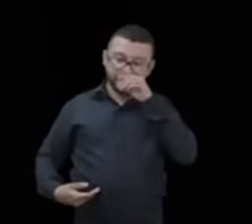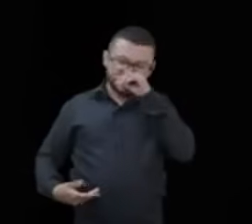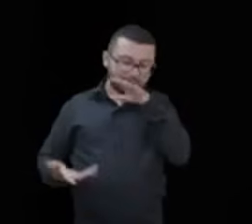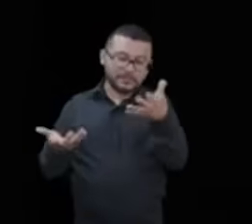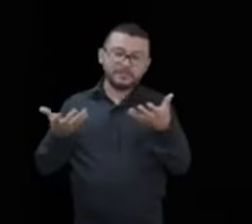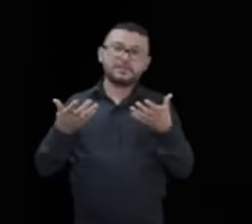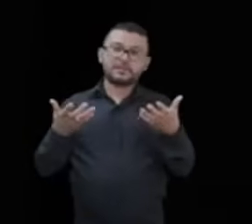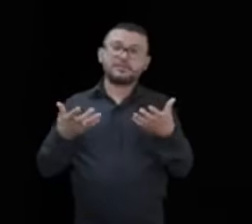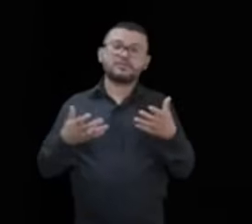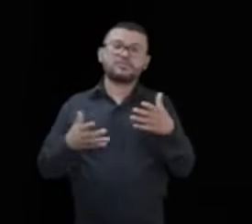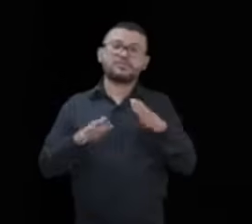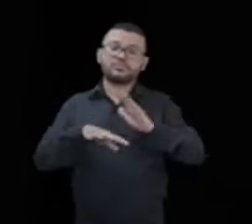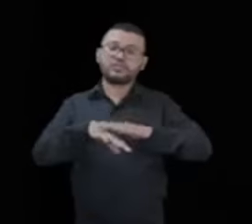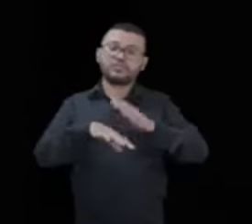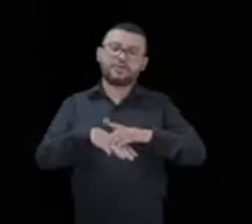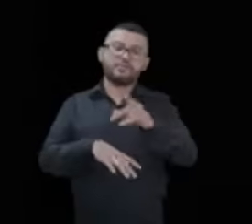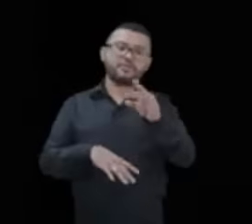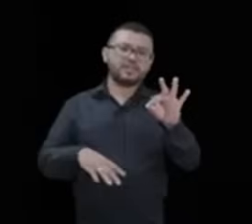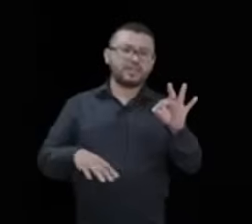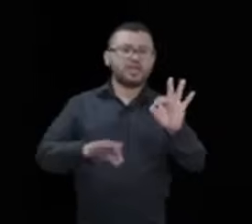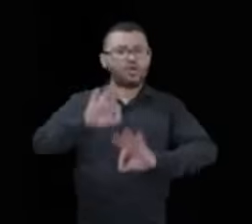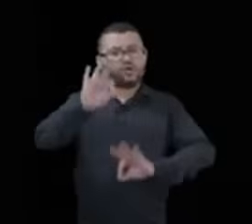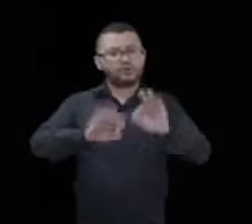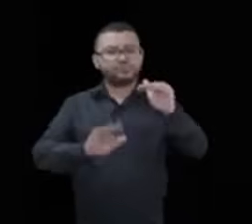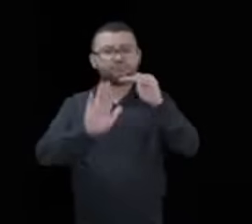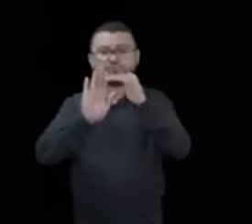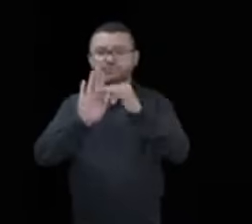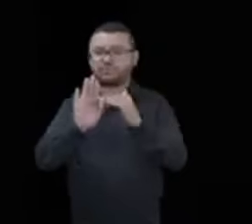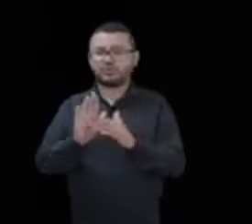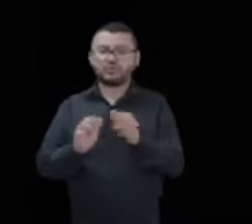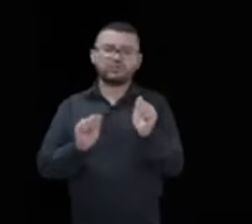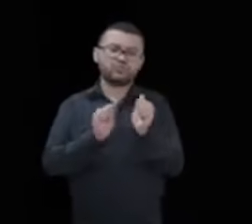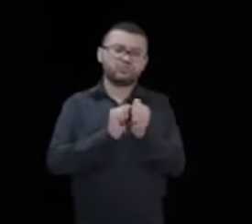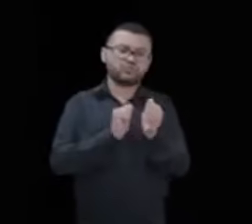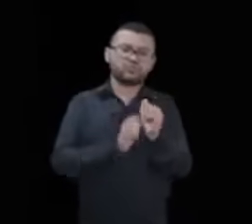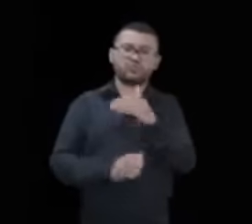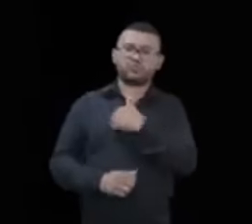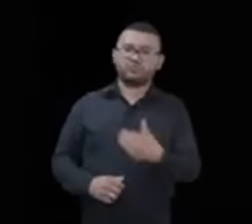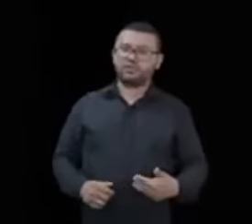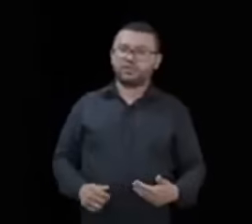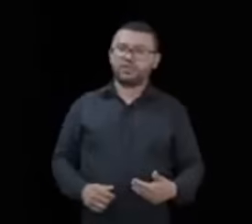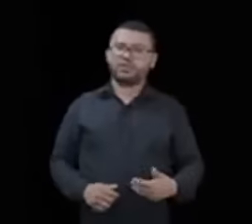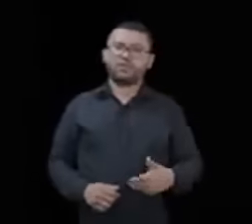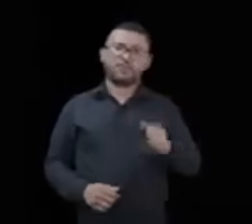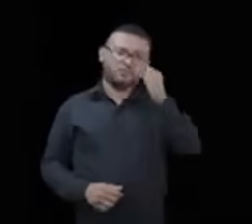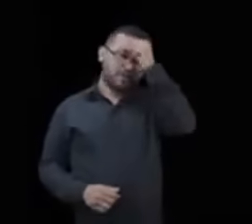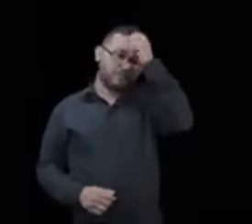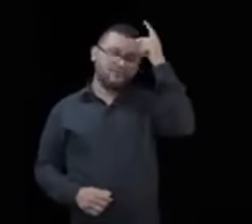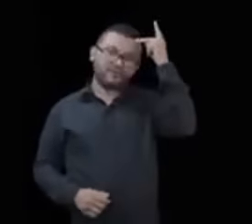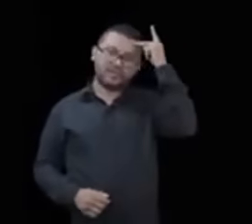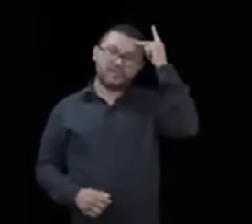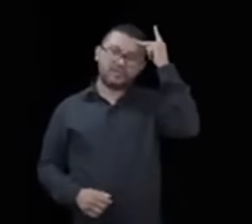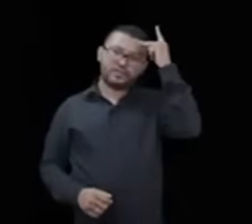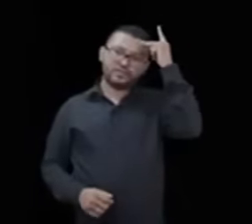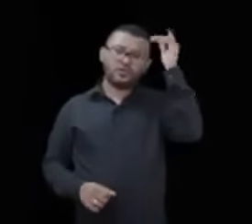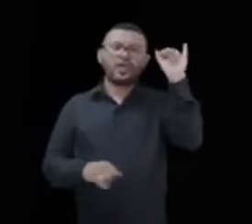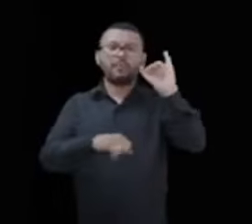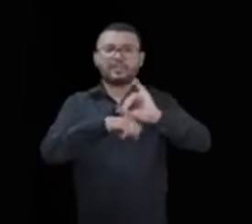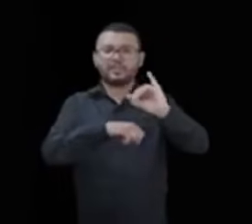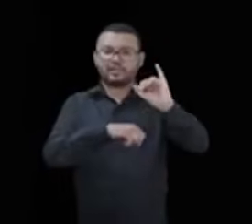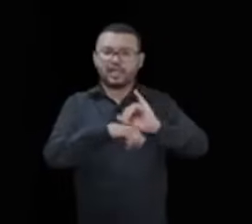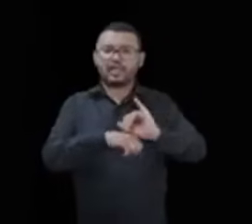quero chamar o PT para formular, junto com os nossos governadores, junto com os nossos prefeitos, prefeitos de